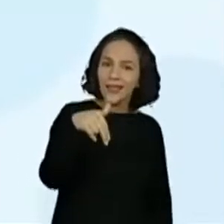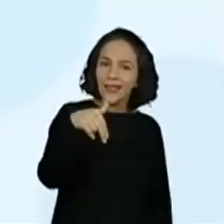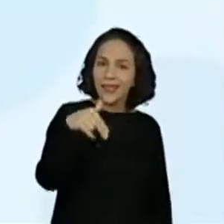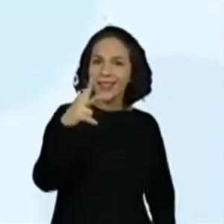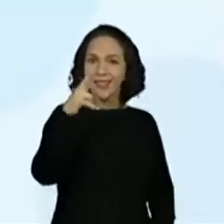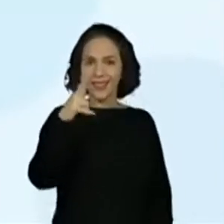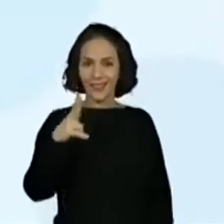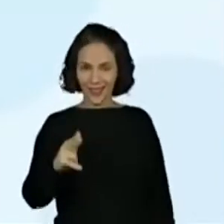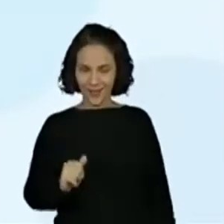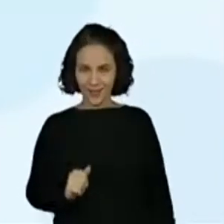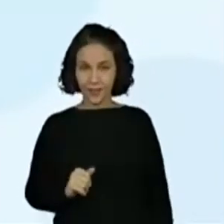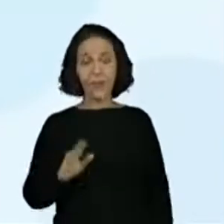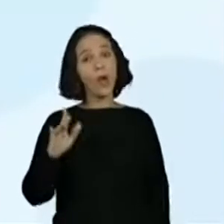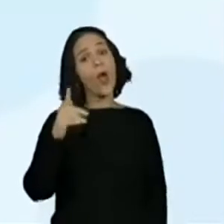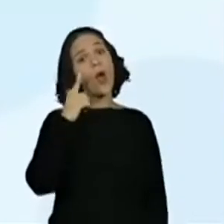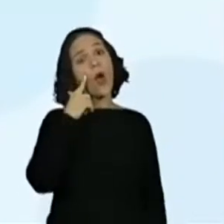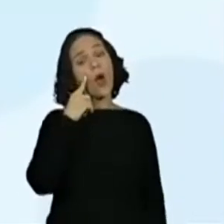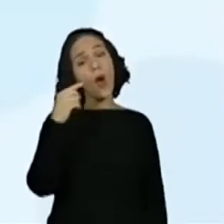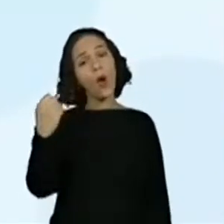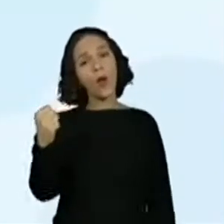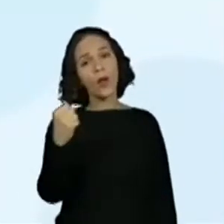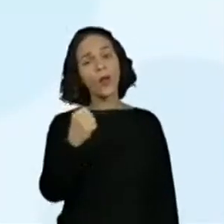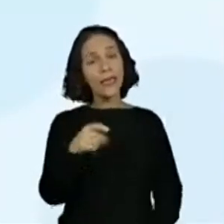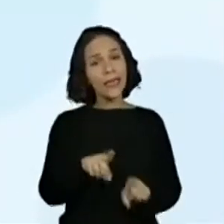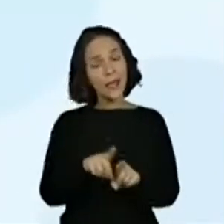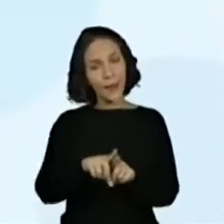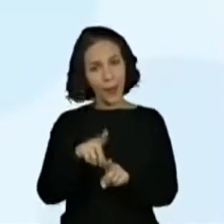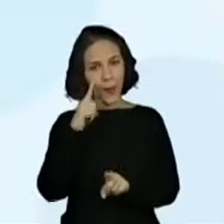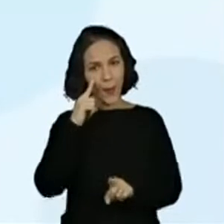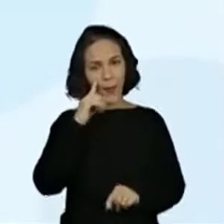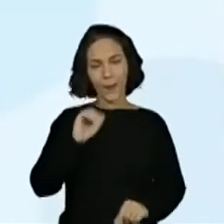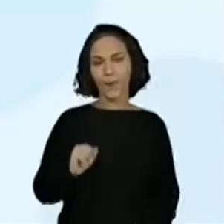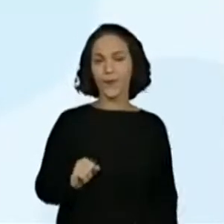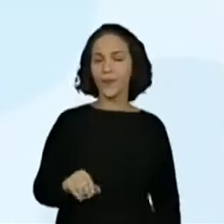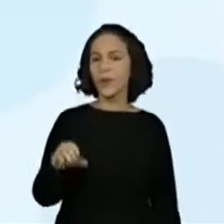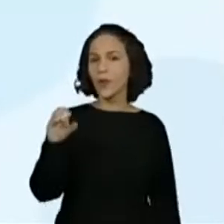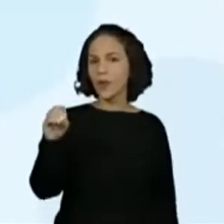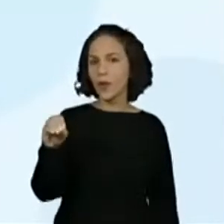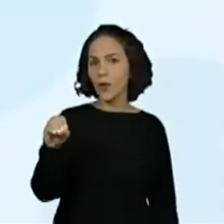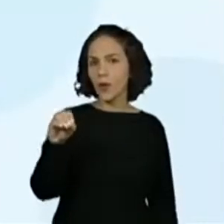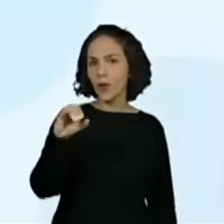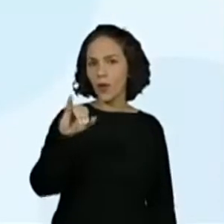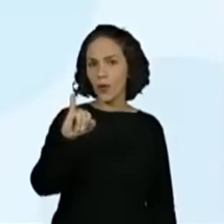vai acontecer isso no 88, né, professora? Exatamente, olha só, oi...